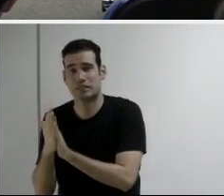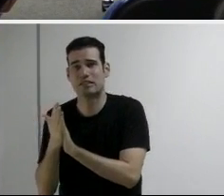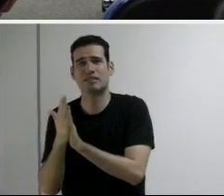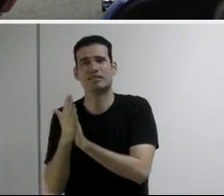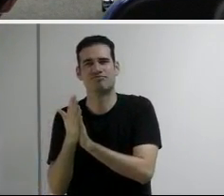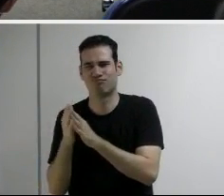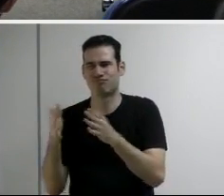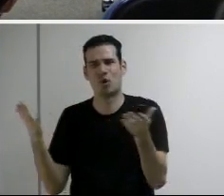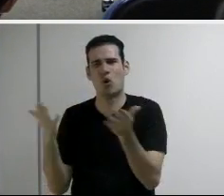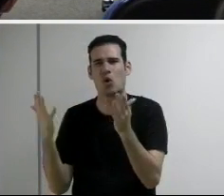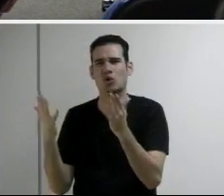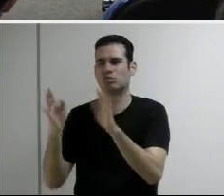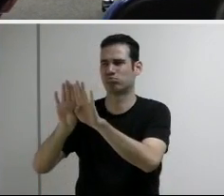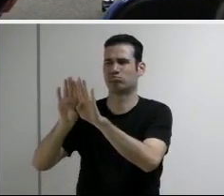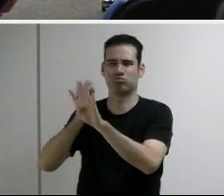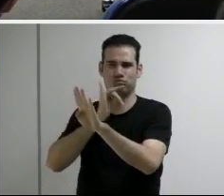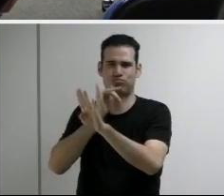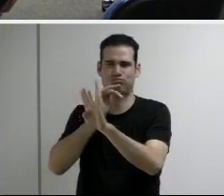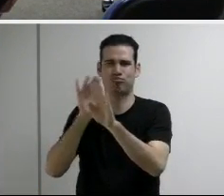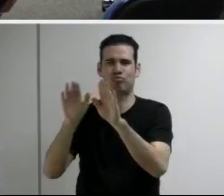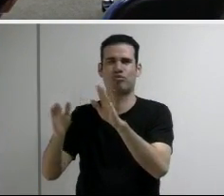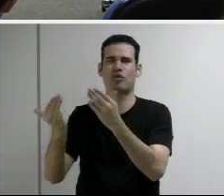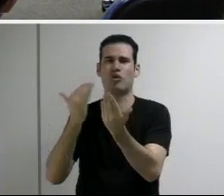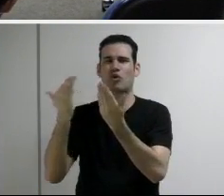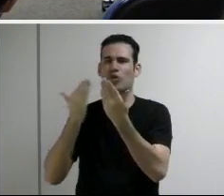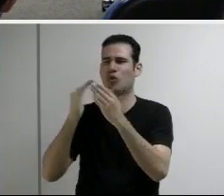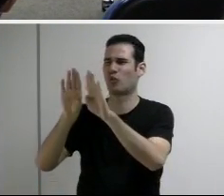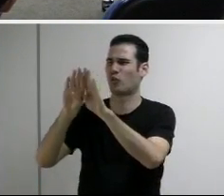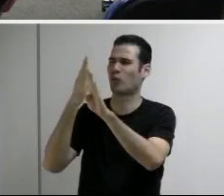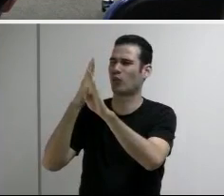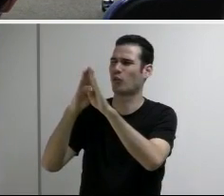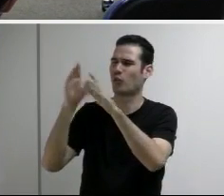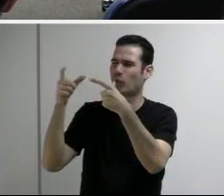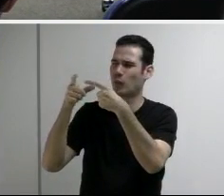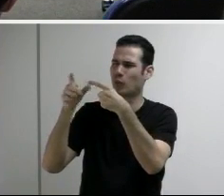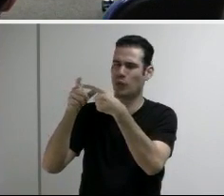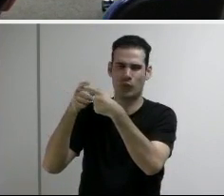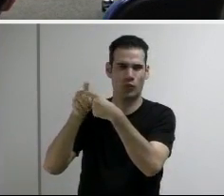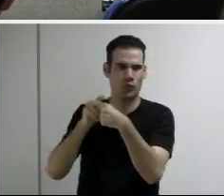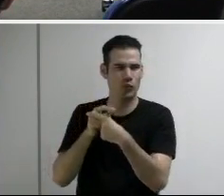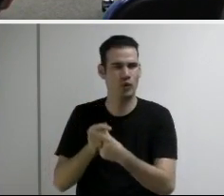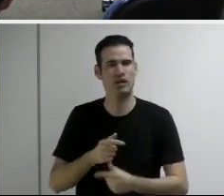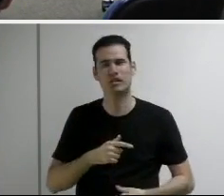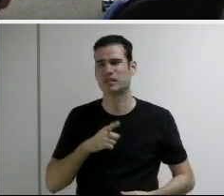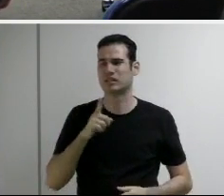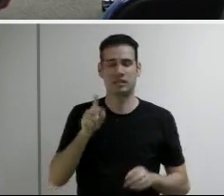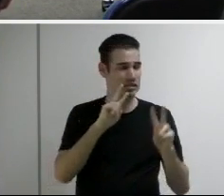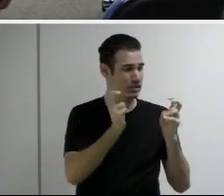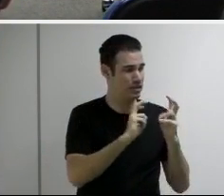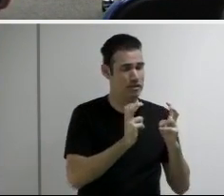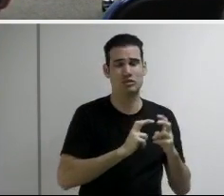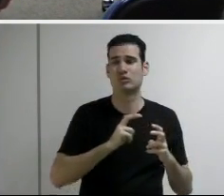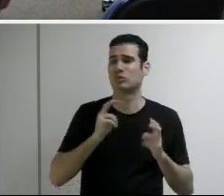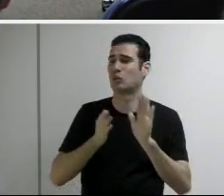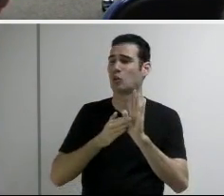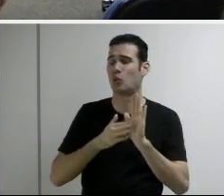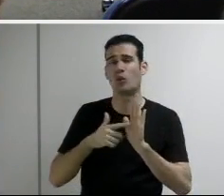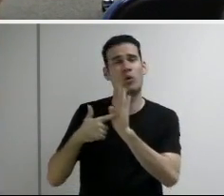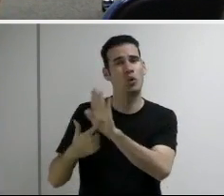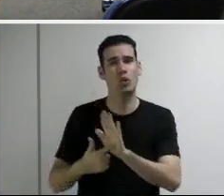vez menor, cada vez menor. São cada vez mais assuntos que são trazidos, né? E a agenda,